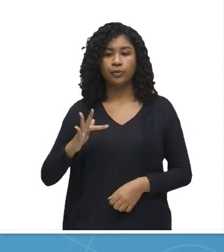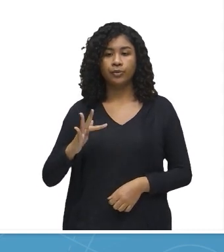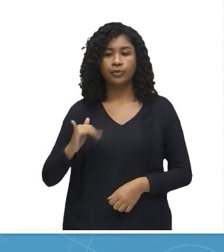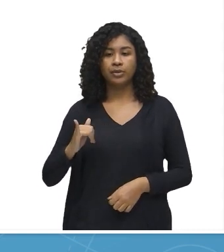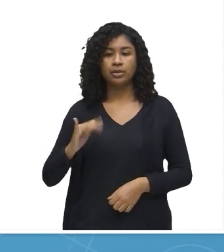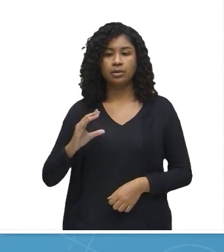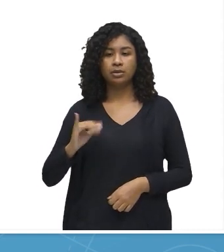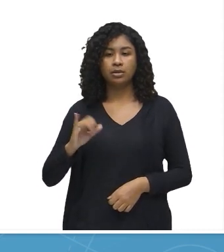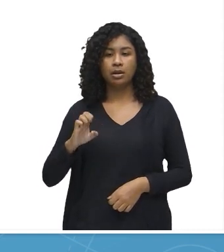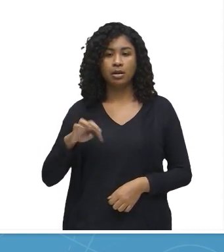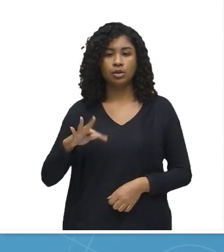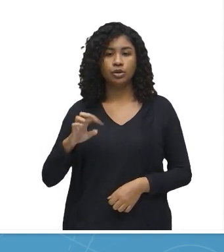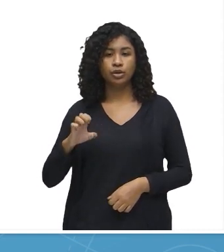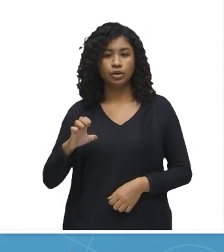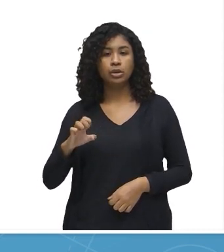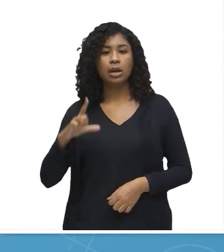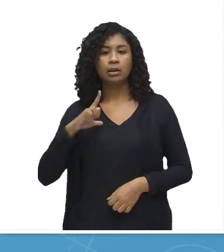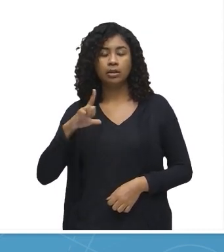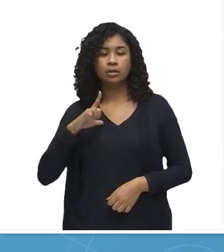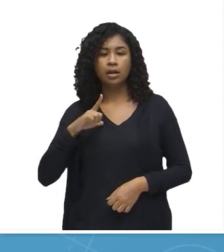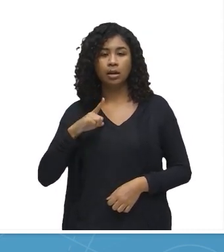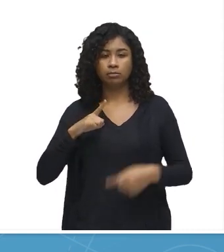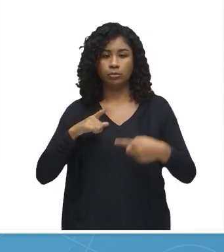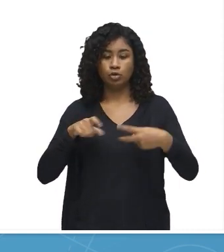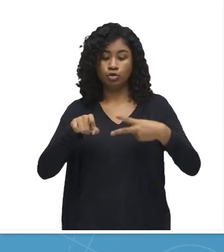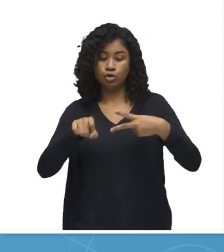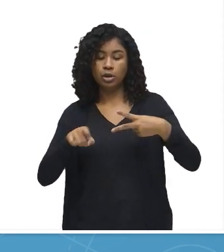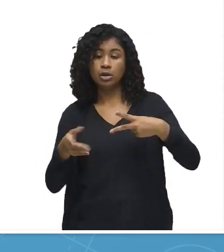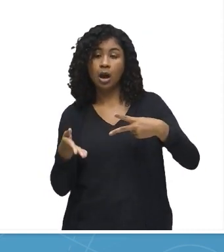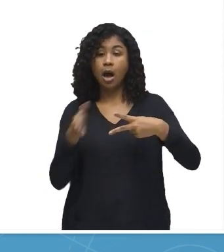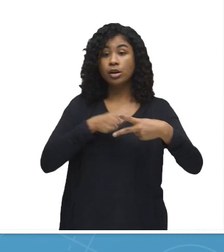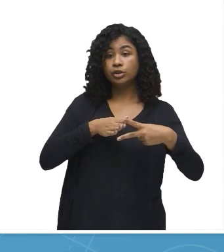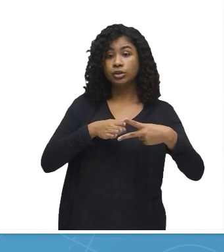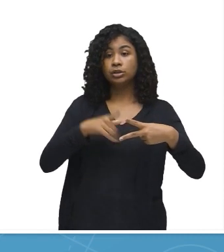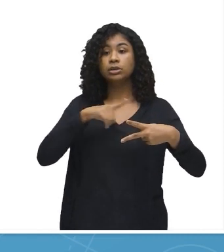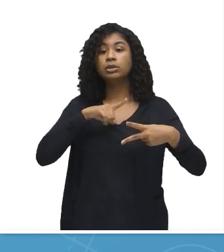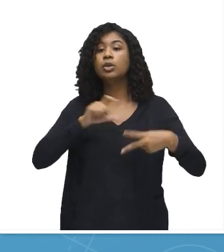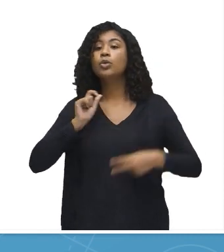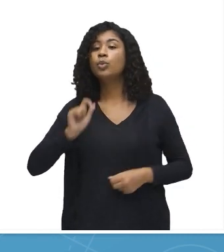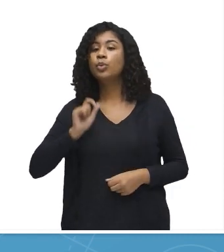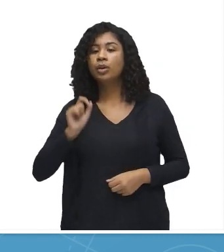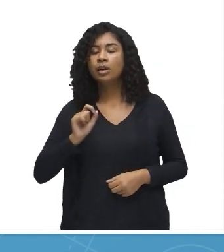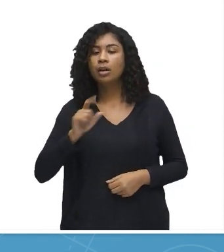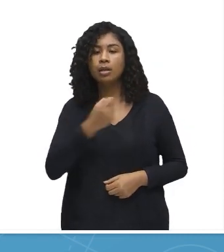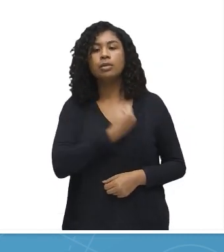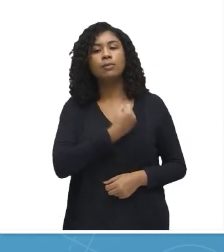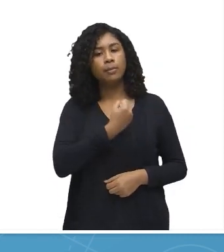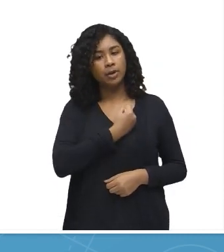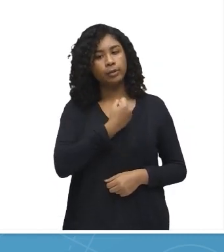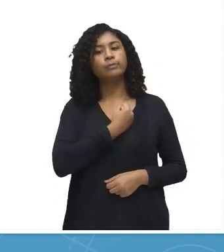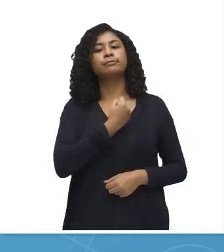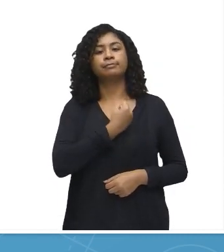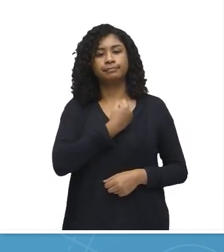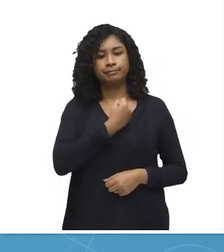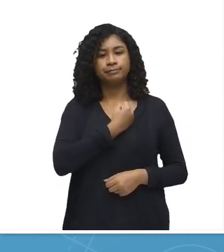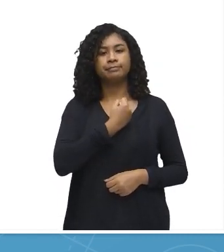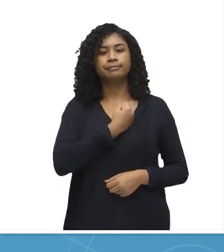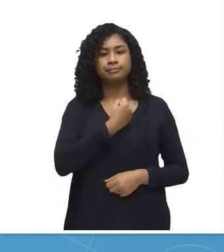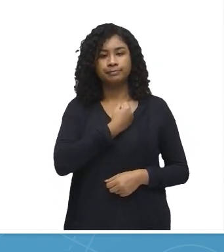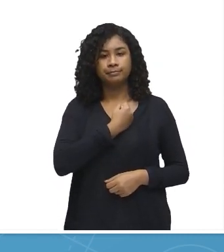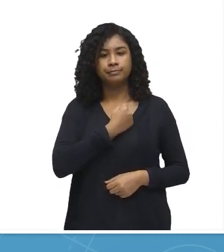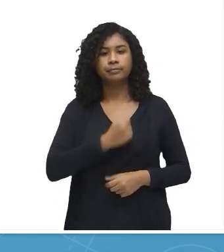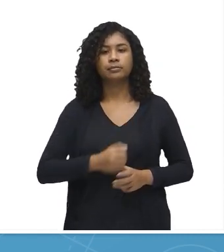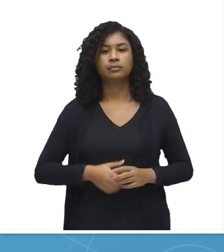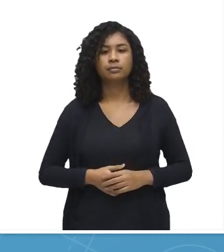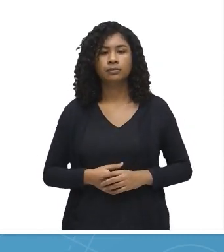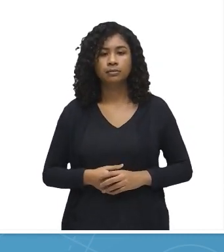percebam que eu tenho a incógnita x ao quadrado e na frente desse x ao quadrado normalmente vem um número, tá? E esse